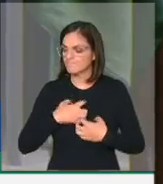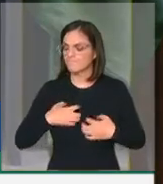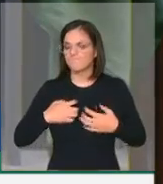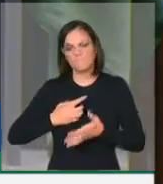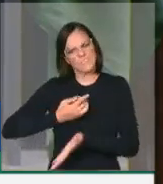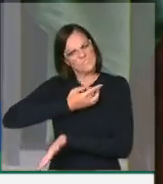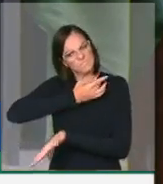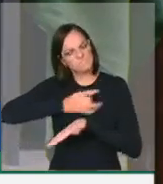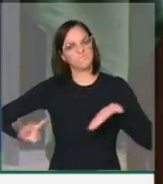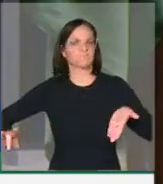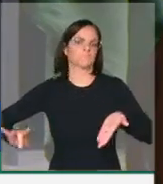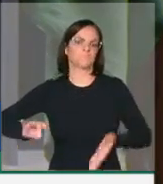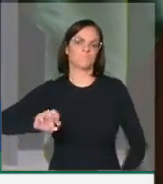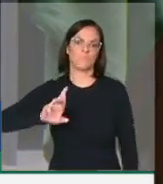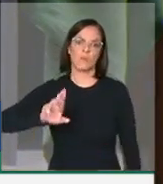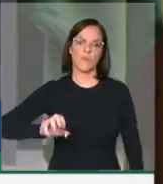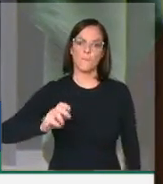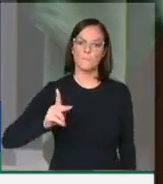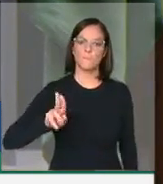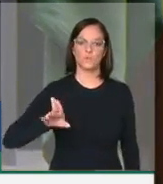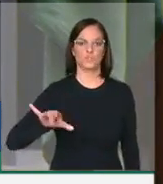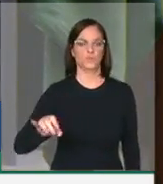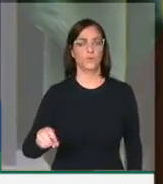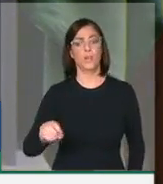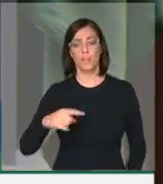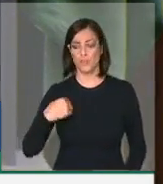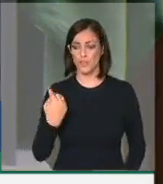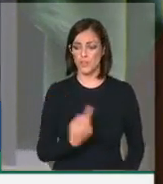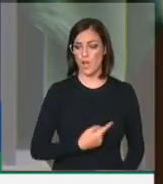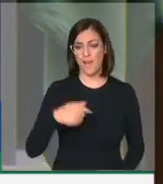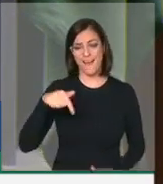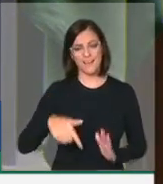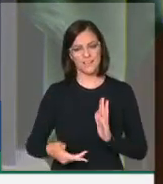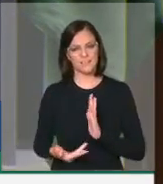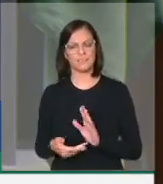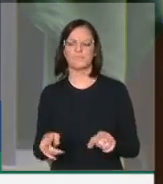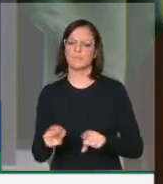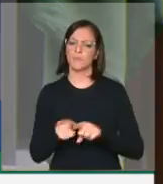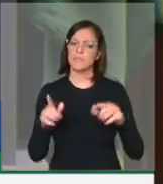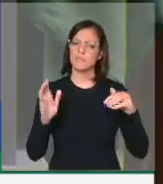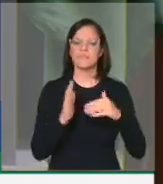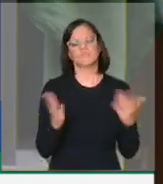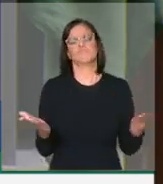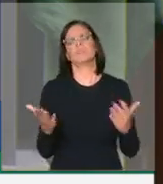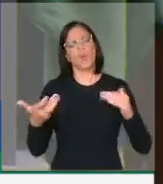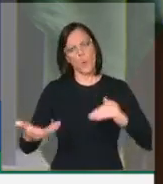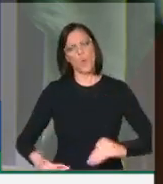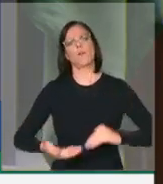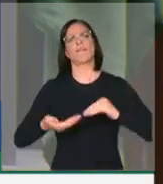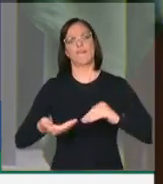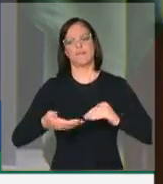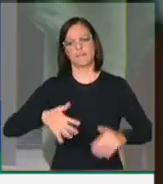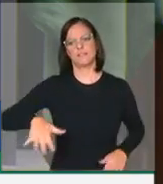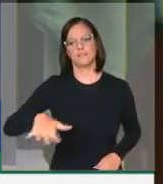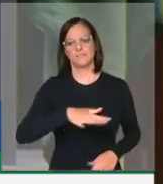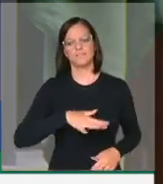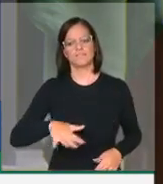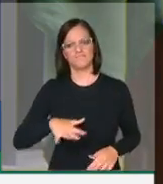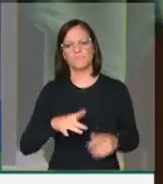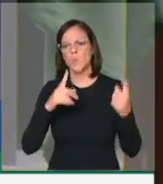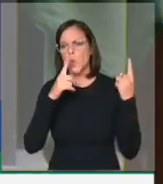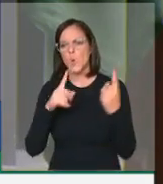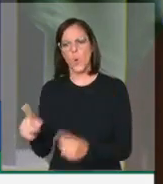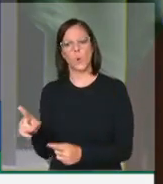é um repúdio da Casa, da Câmara dos Deputados, do Senado, portanto, do Congresso Nacional, a